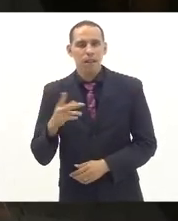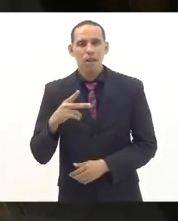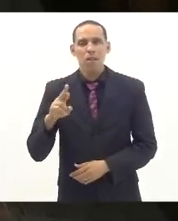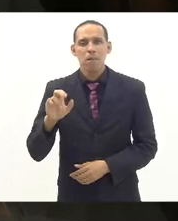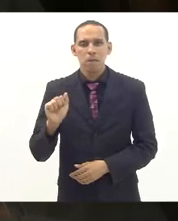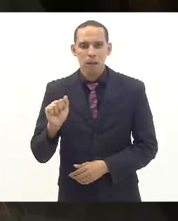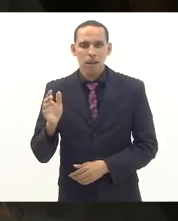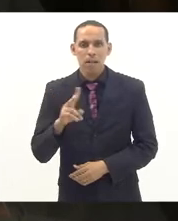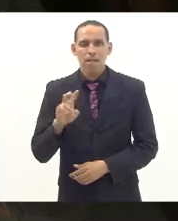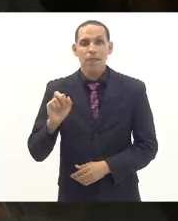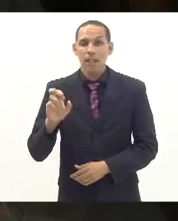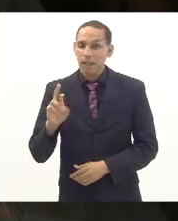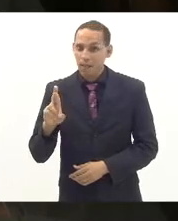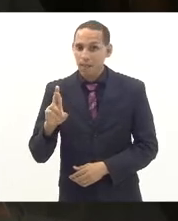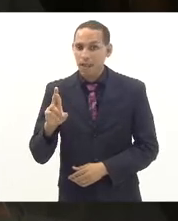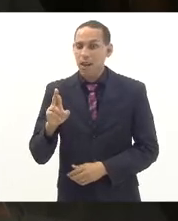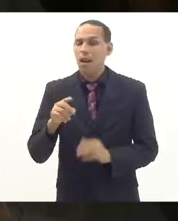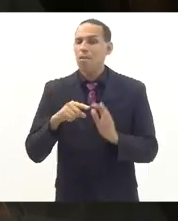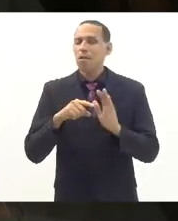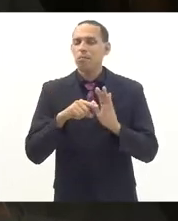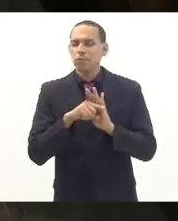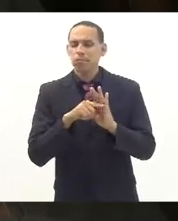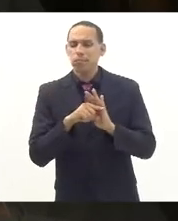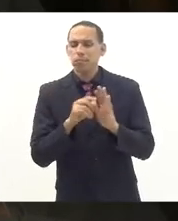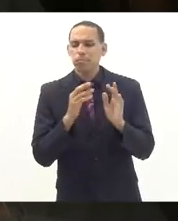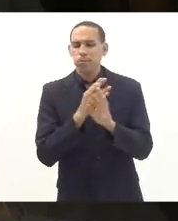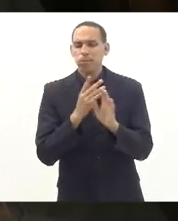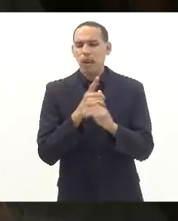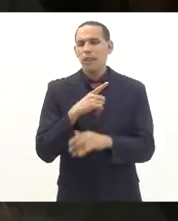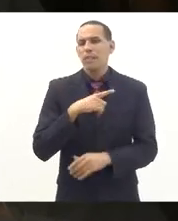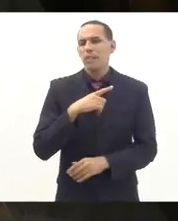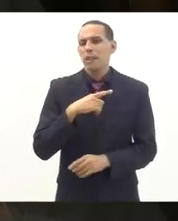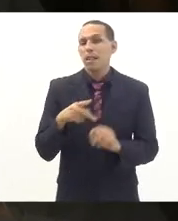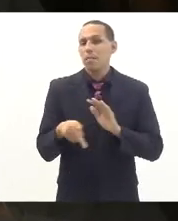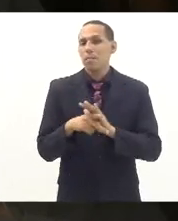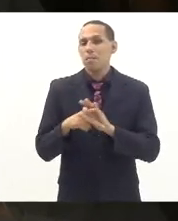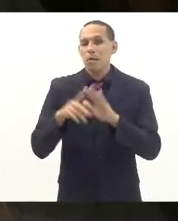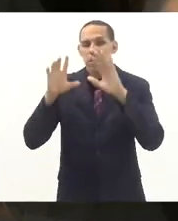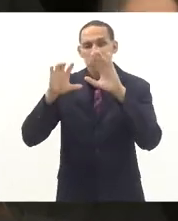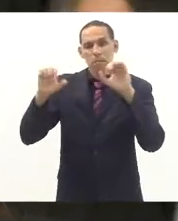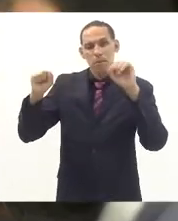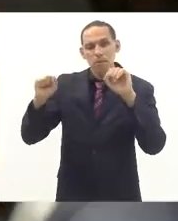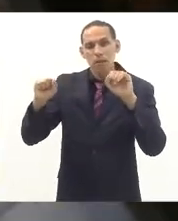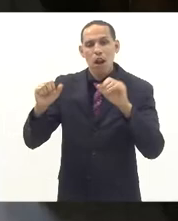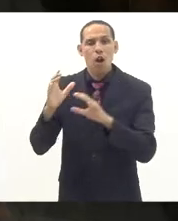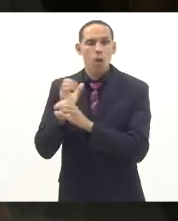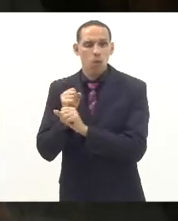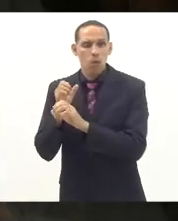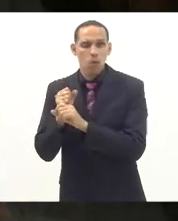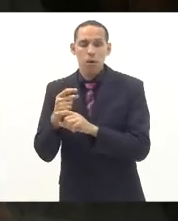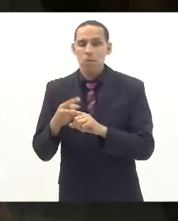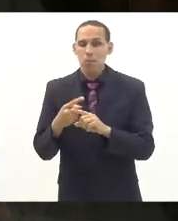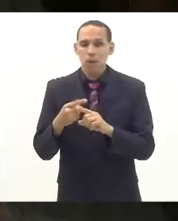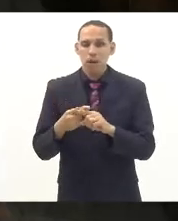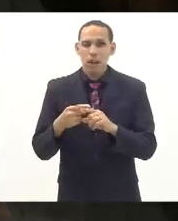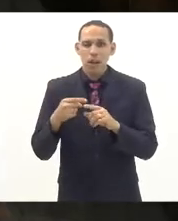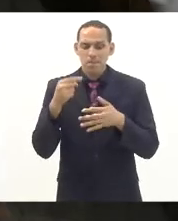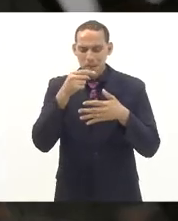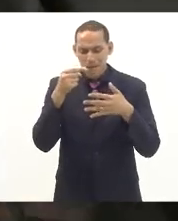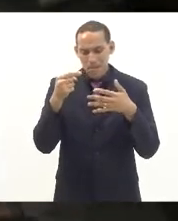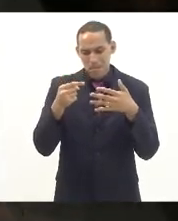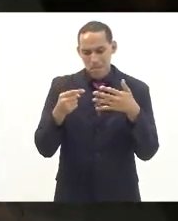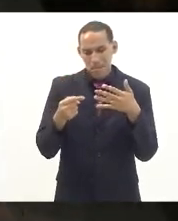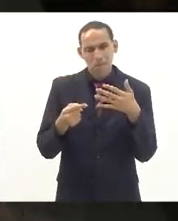sob forte e suspensão é por parte do Tribunal de Contas em função de uma série de